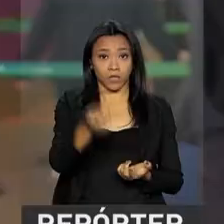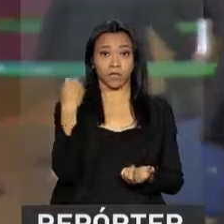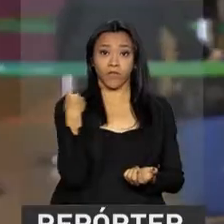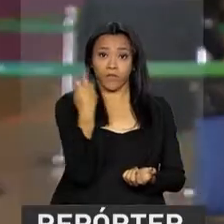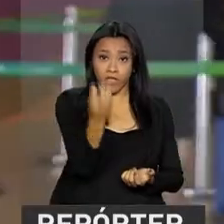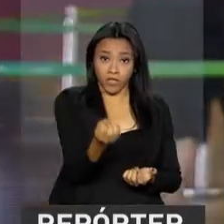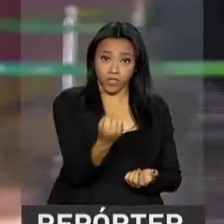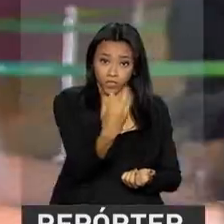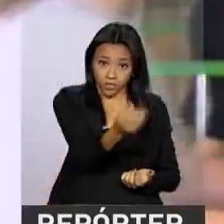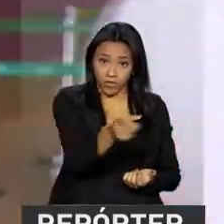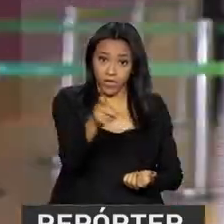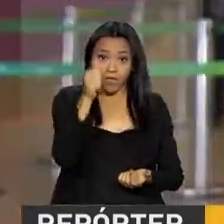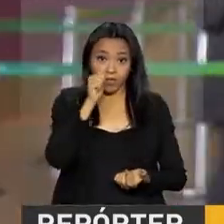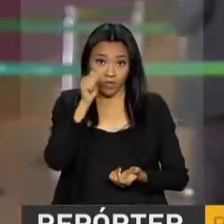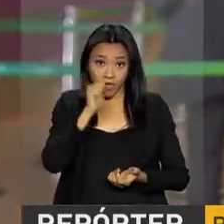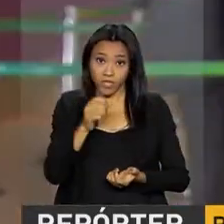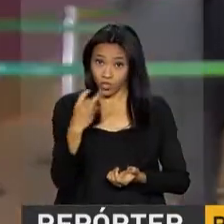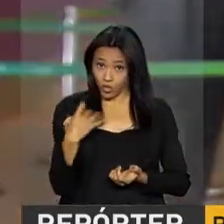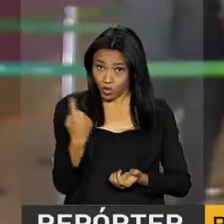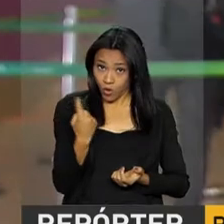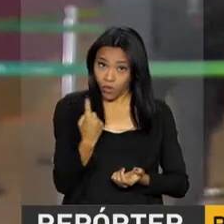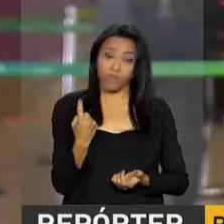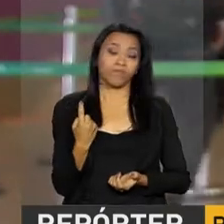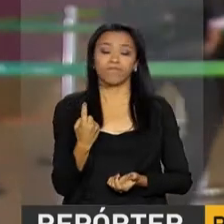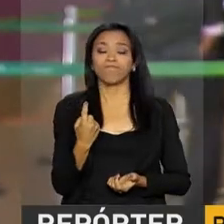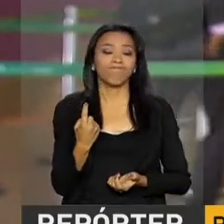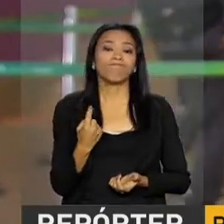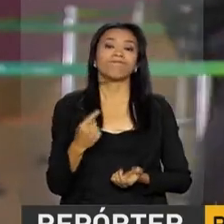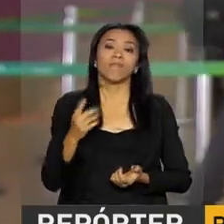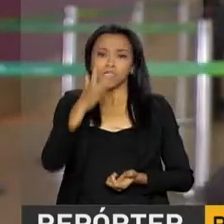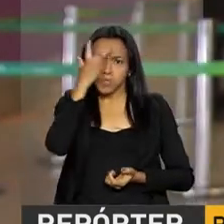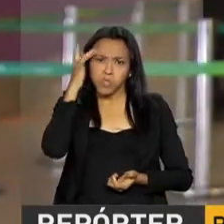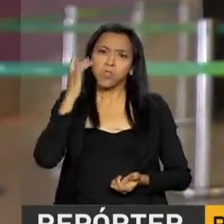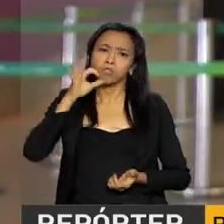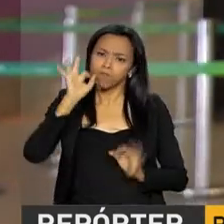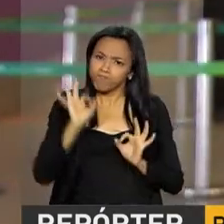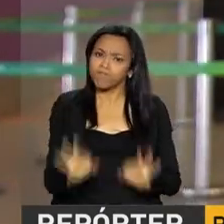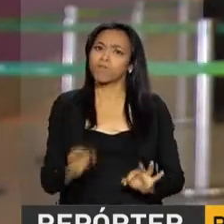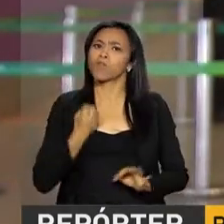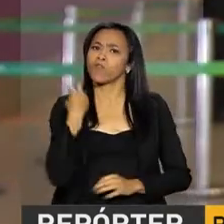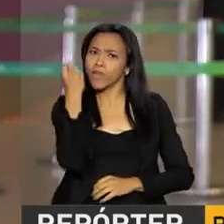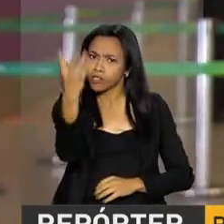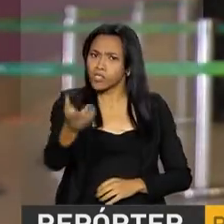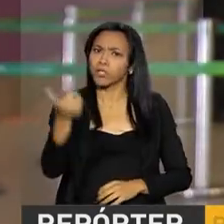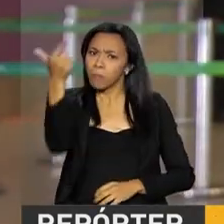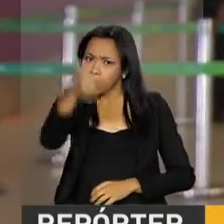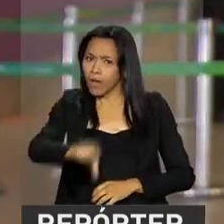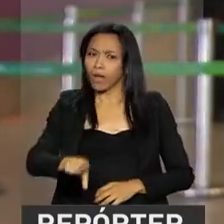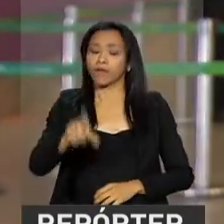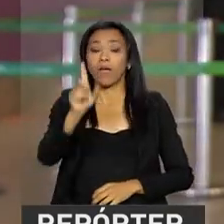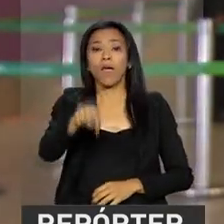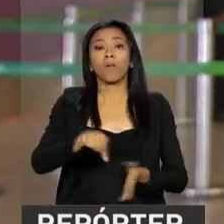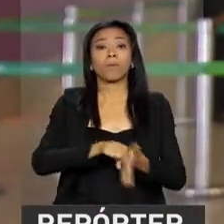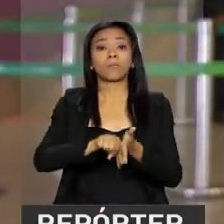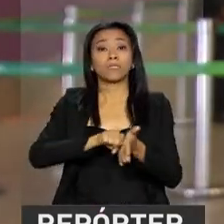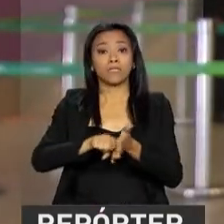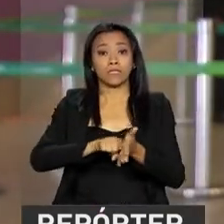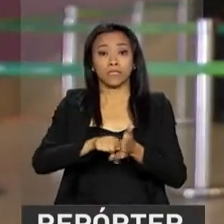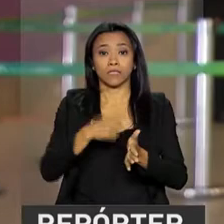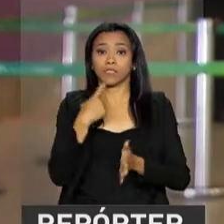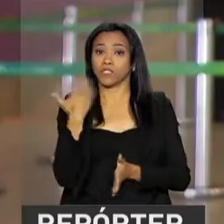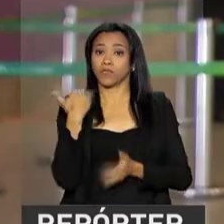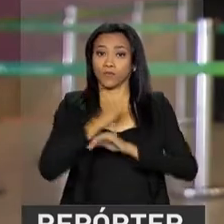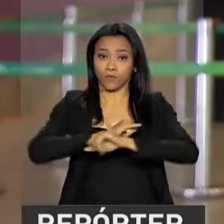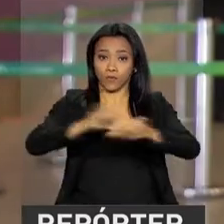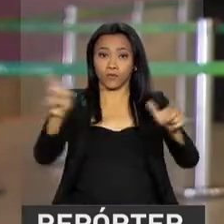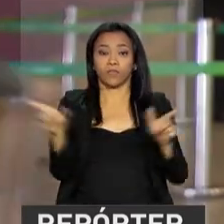viajando. E a Maria Ângela não está sozinha. As pessoas estão mesmo viajando mais. Isso é o que aponta uma pesquisa divulgada pelo